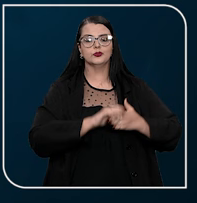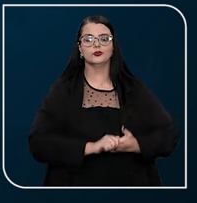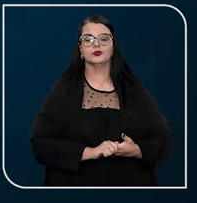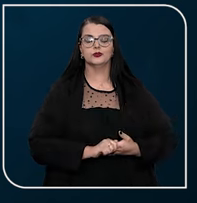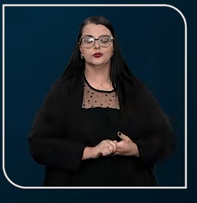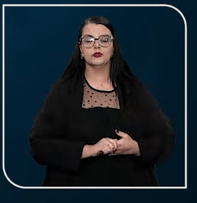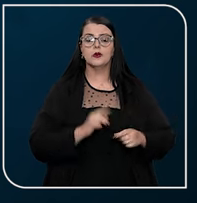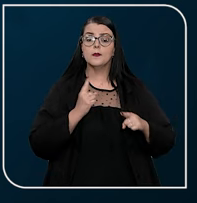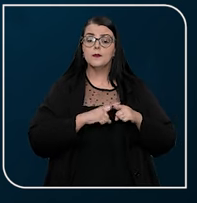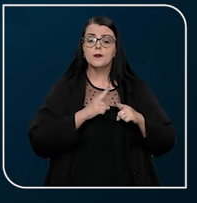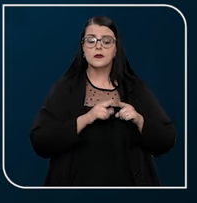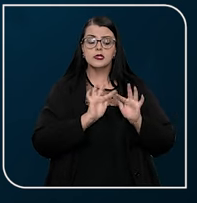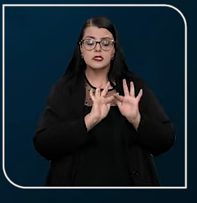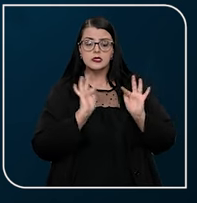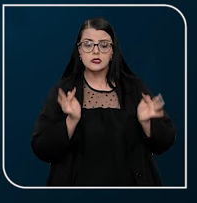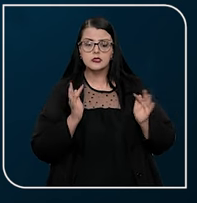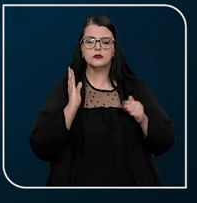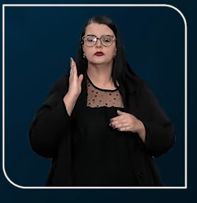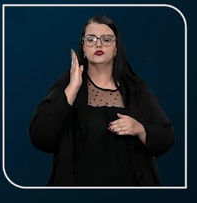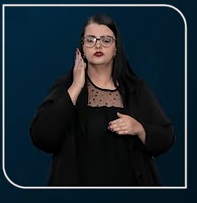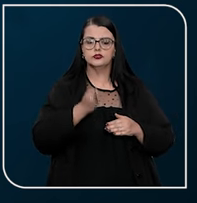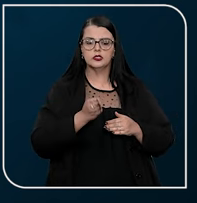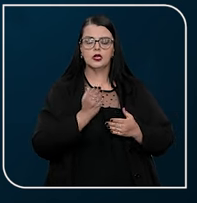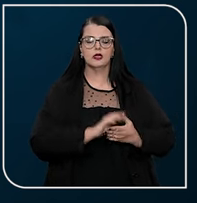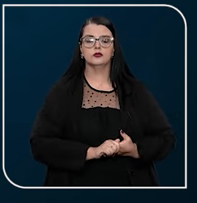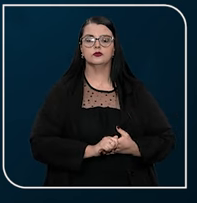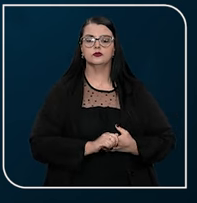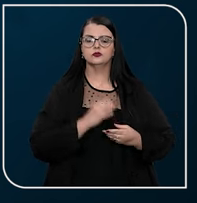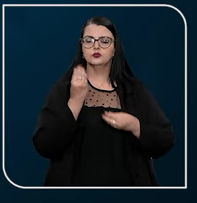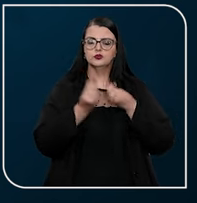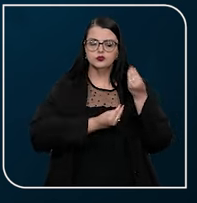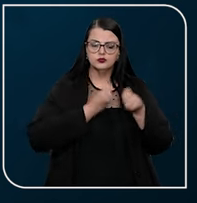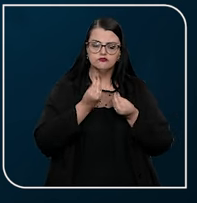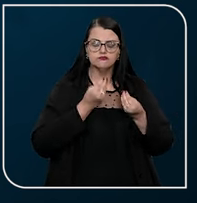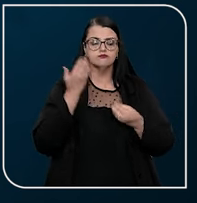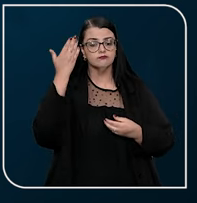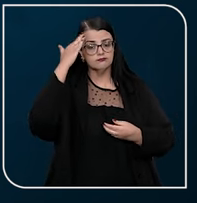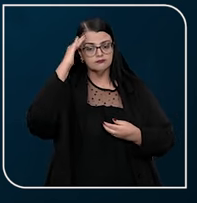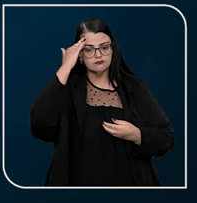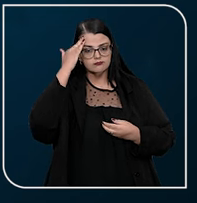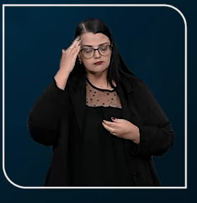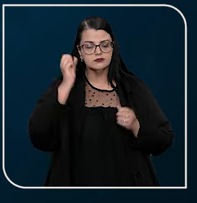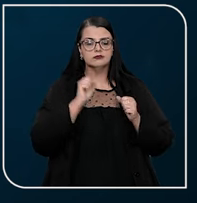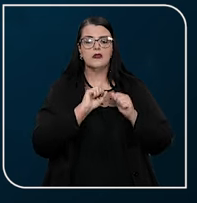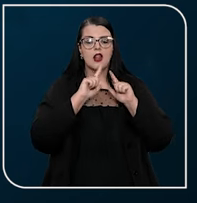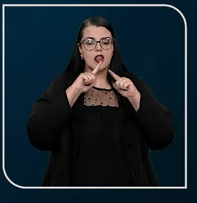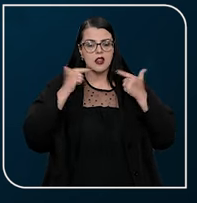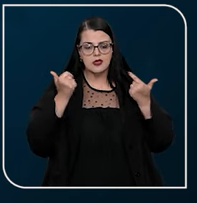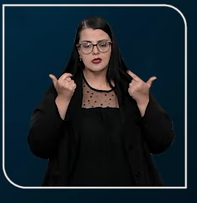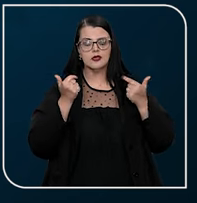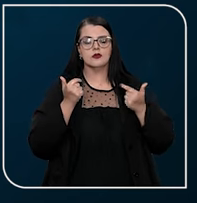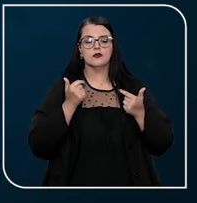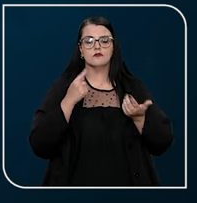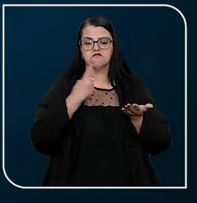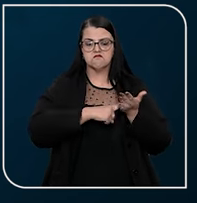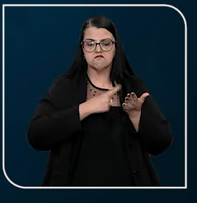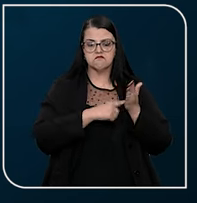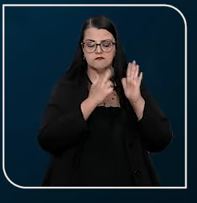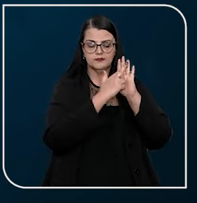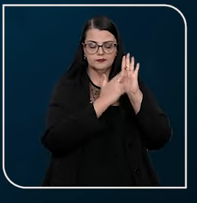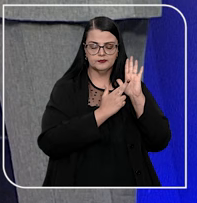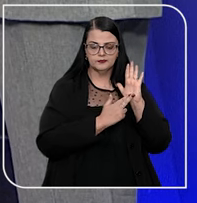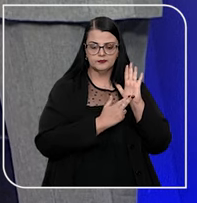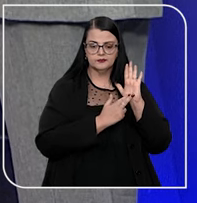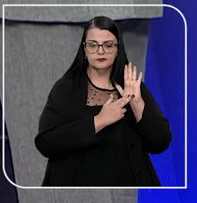rapidez porque é mais simples e mais direta mais concisa você pegou entendeu E você já vai ao cumprimento daquilo